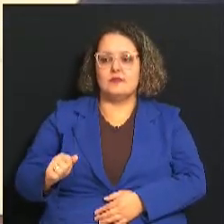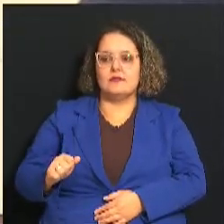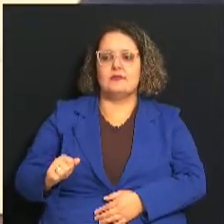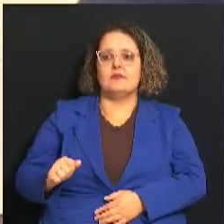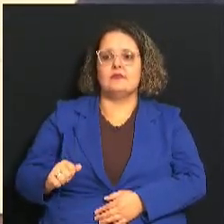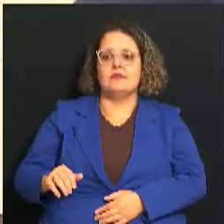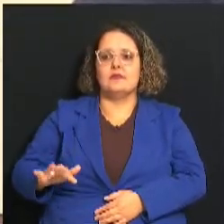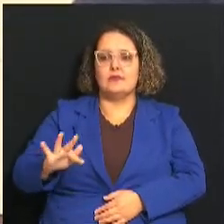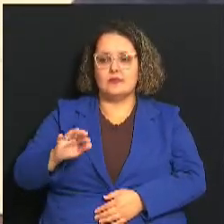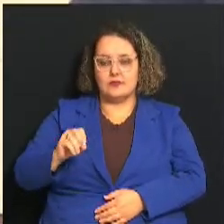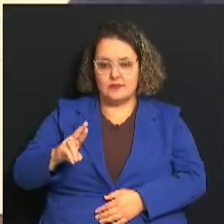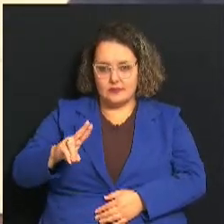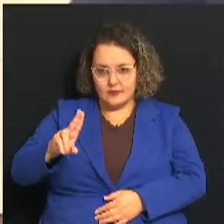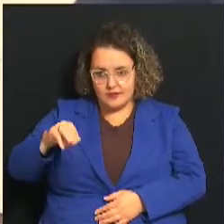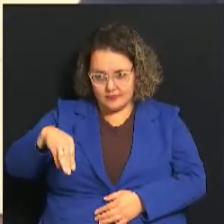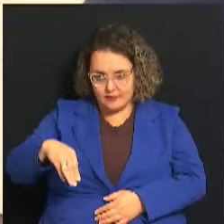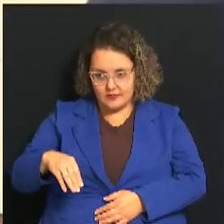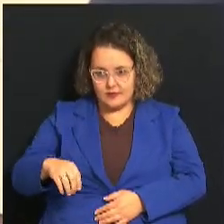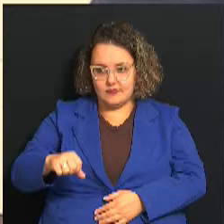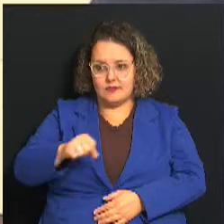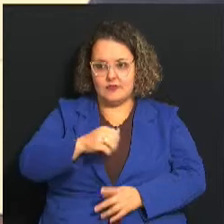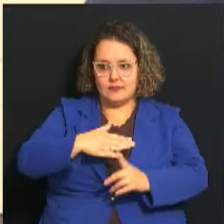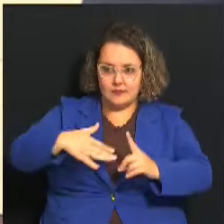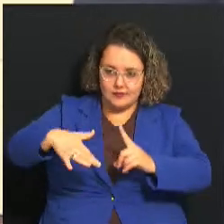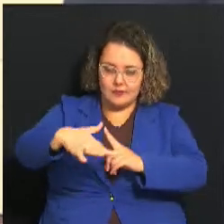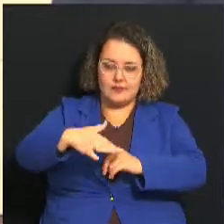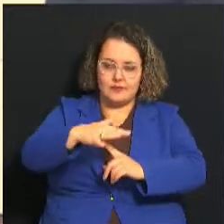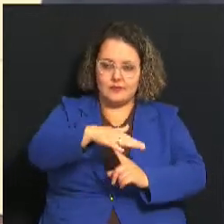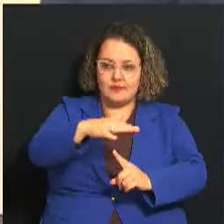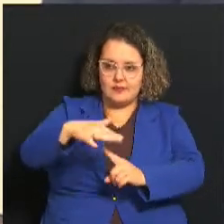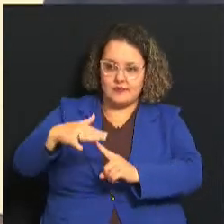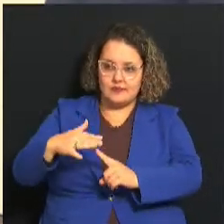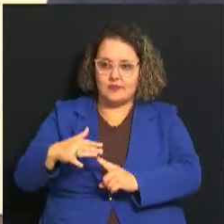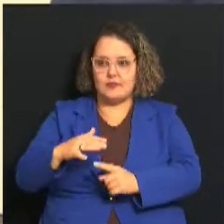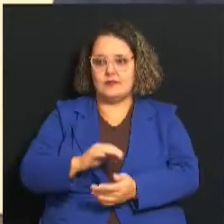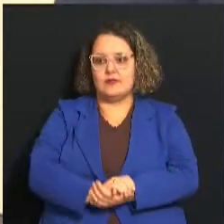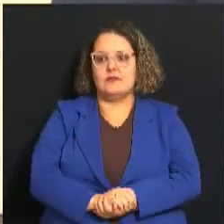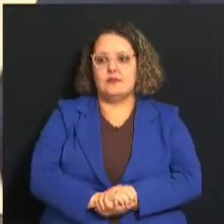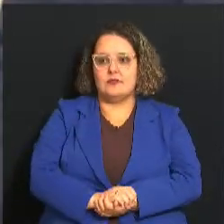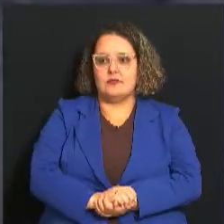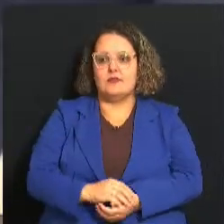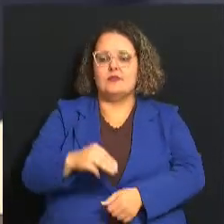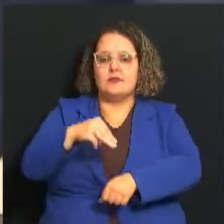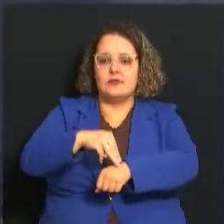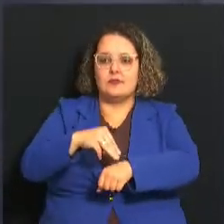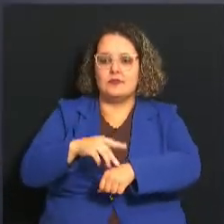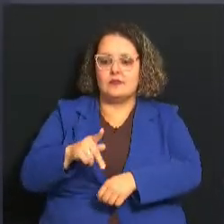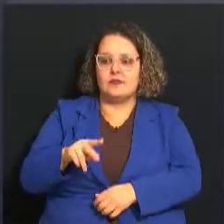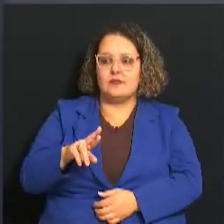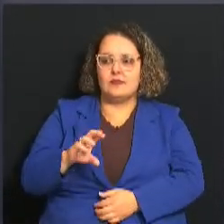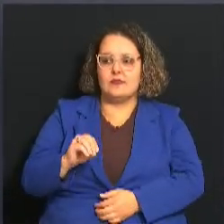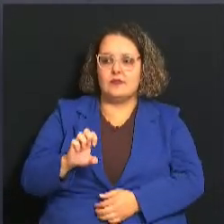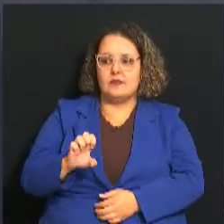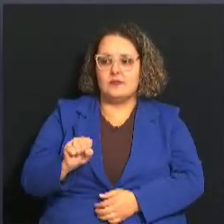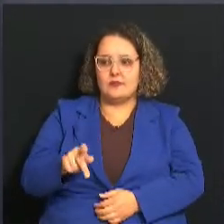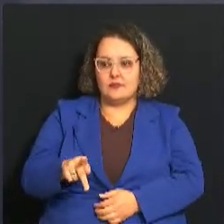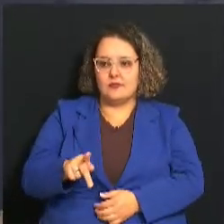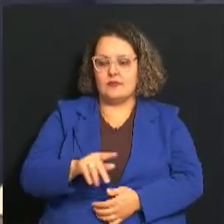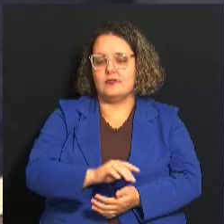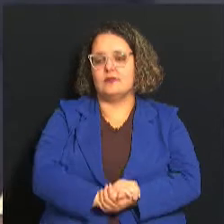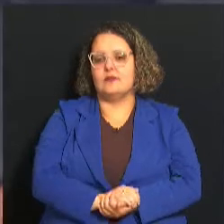Fórum Socioambientalista, José Salomão Fernandes, membro da Proesp,